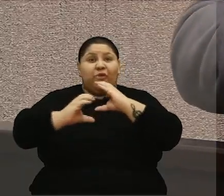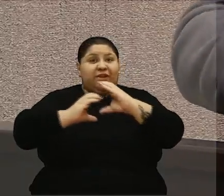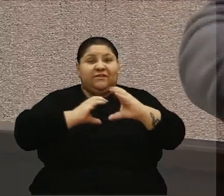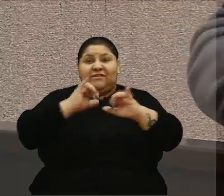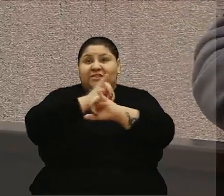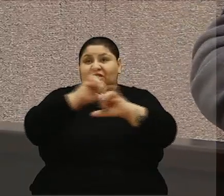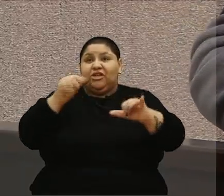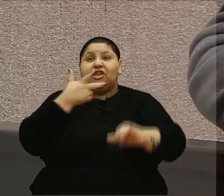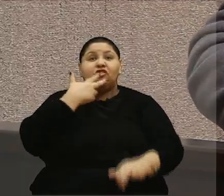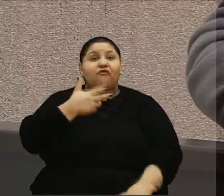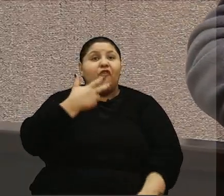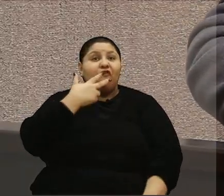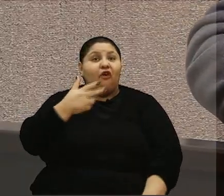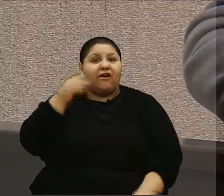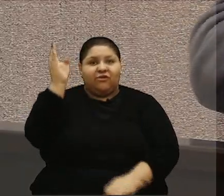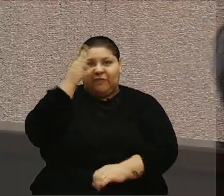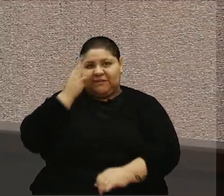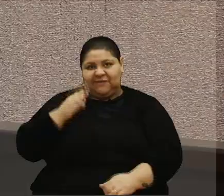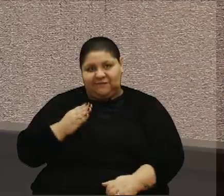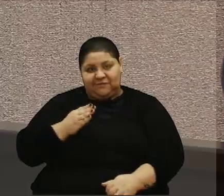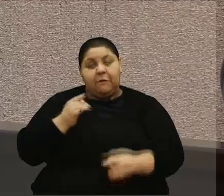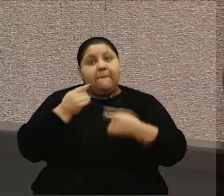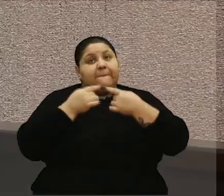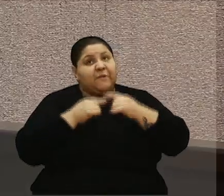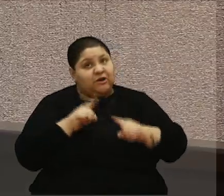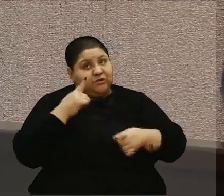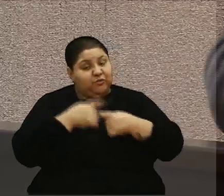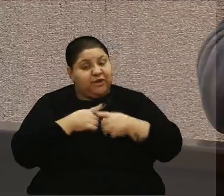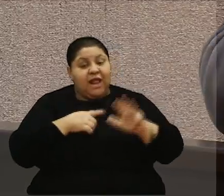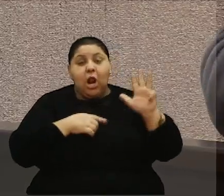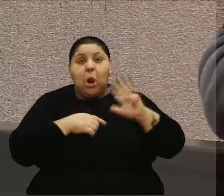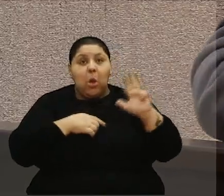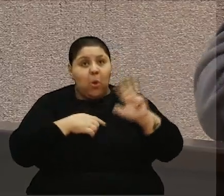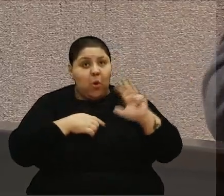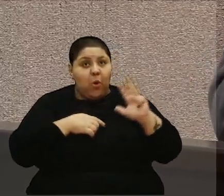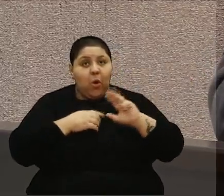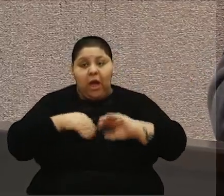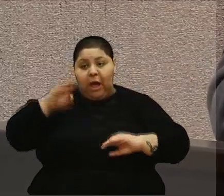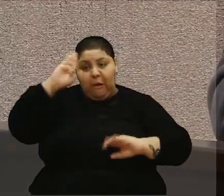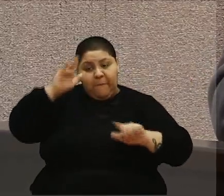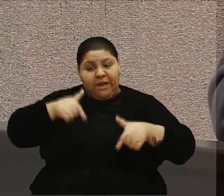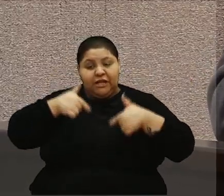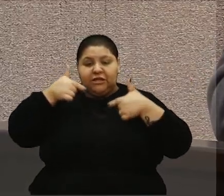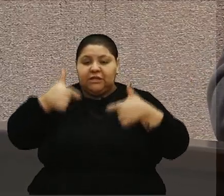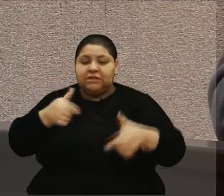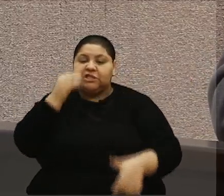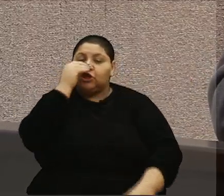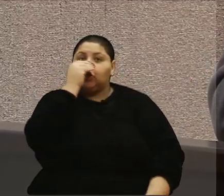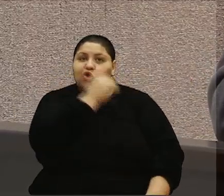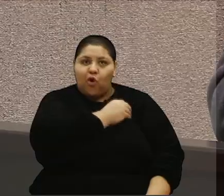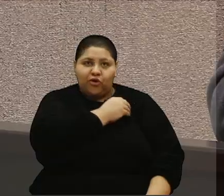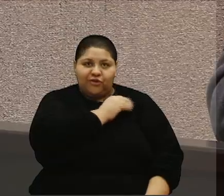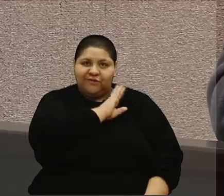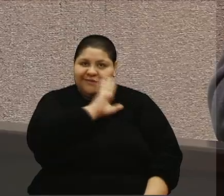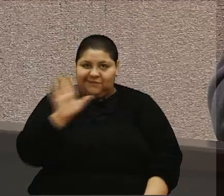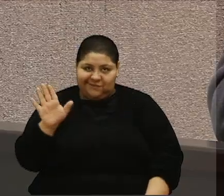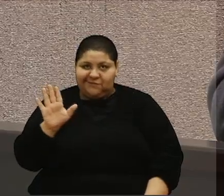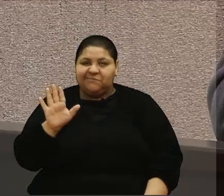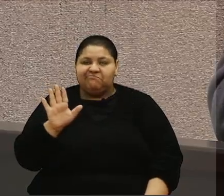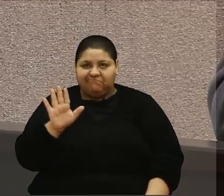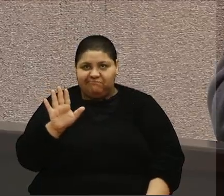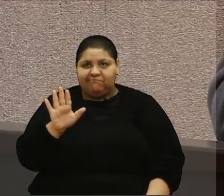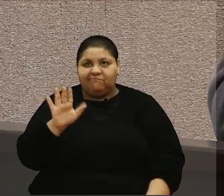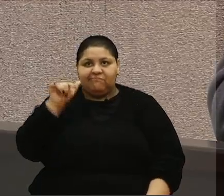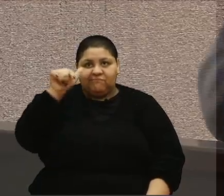de fofoca do Brasil. Isso aí. Mas, porque foi o Lula, né, a militância dorme em berço esplêndido. E